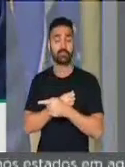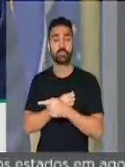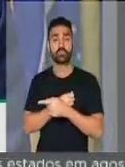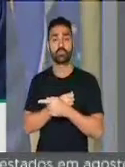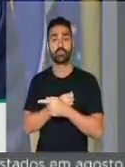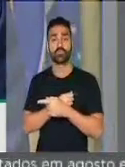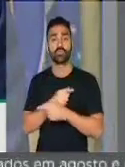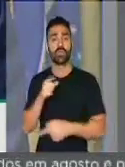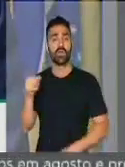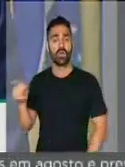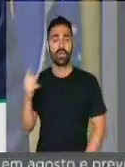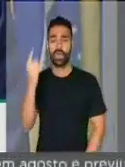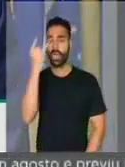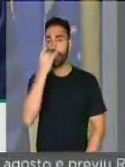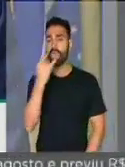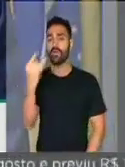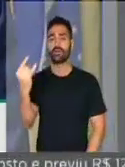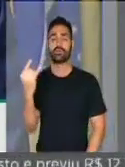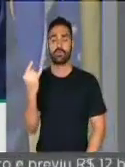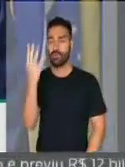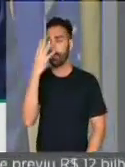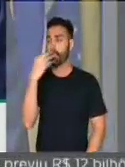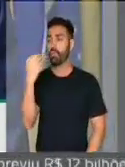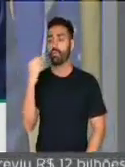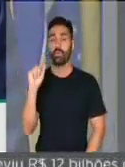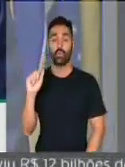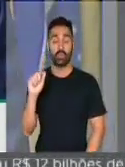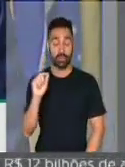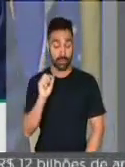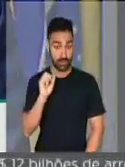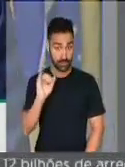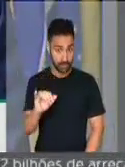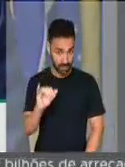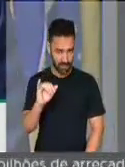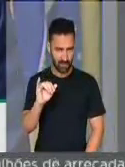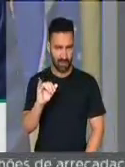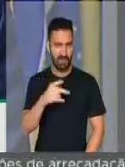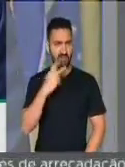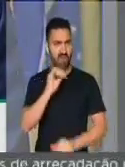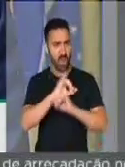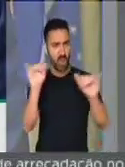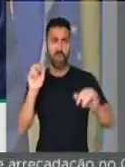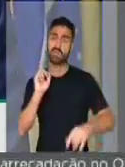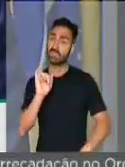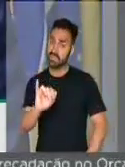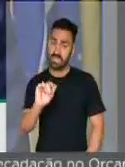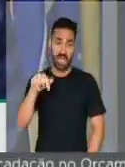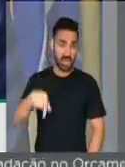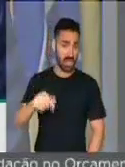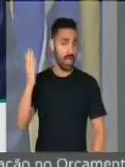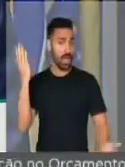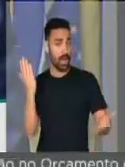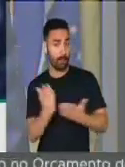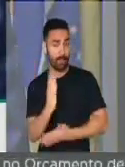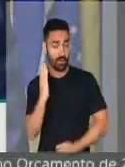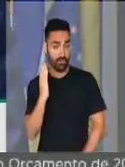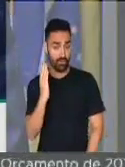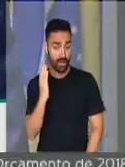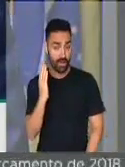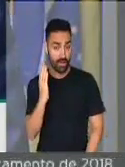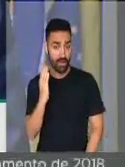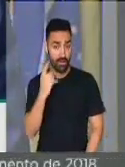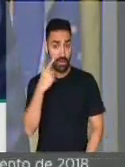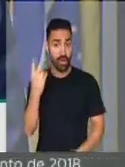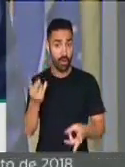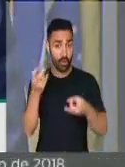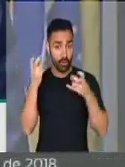venderam a doce ilusão de que, se essa casa aprovasse a possibilidade de cobrança